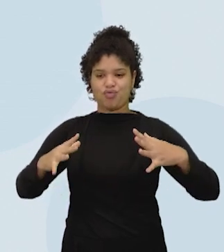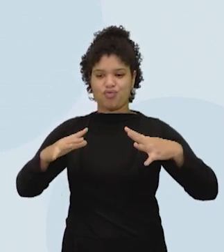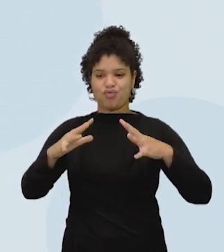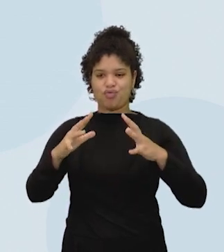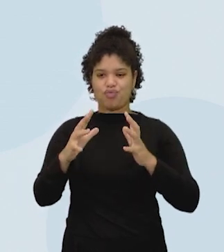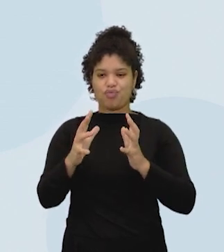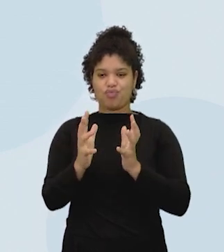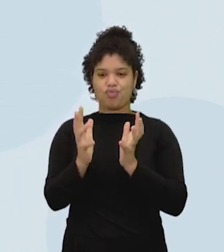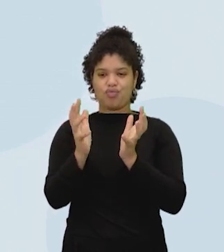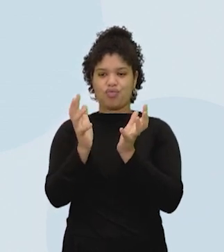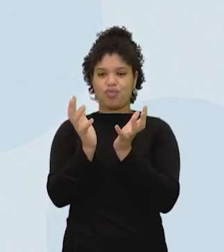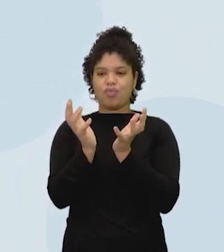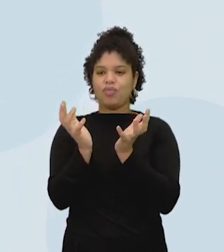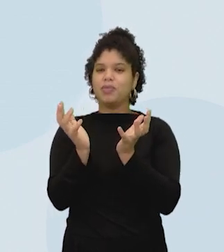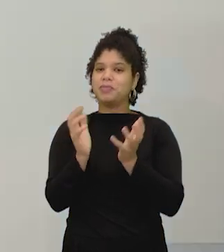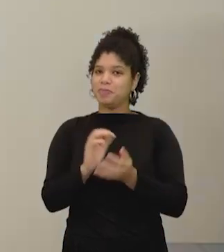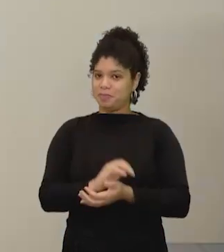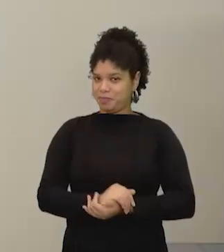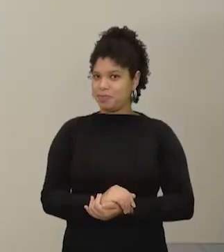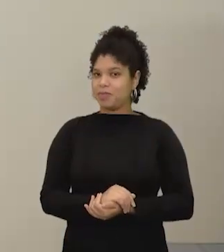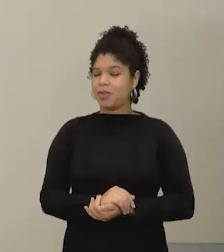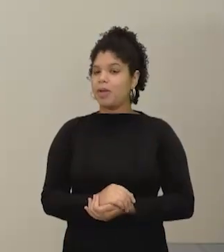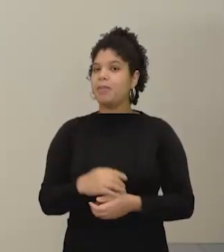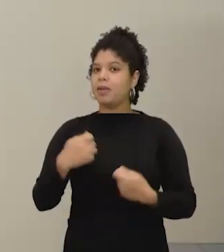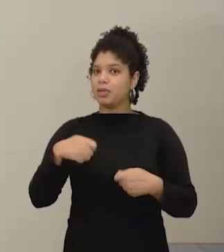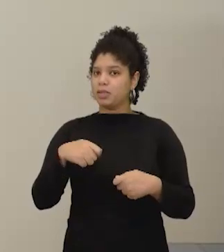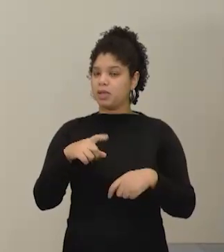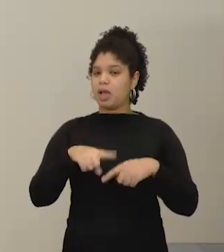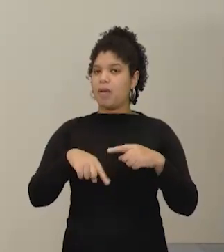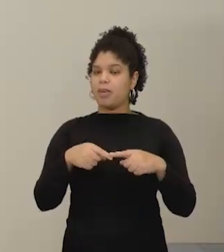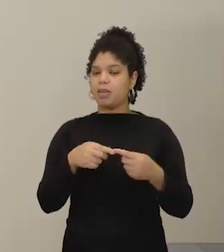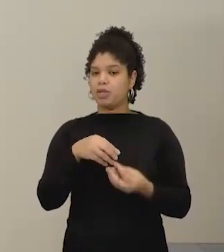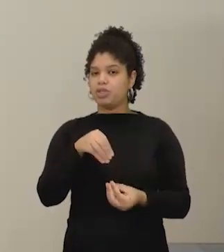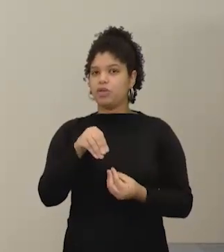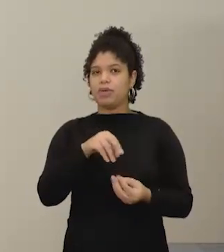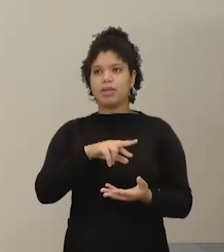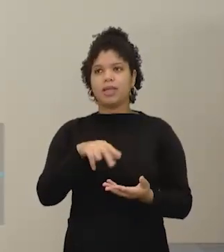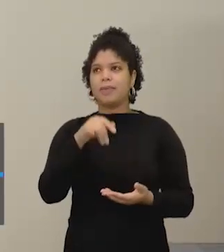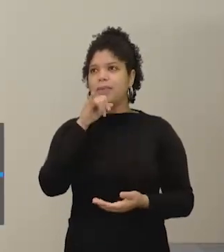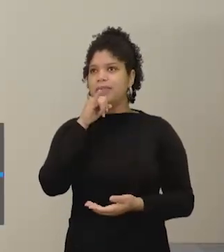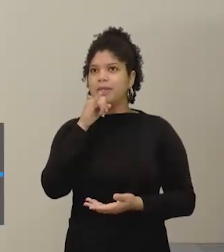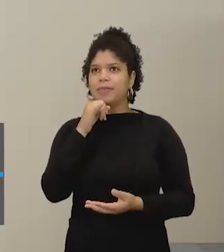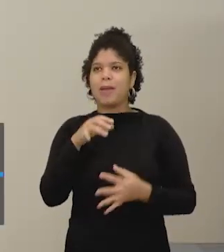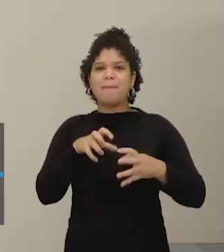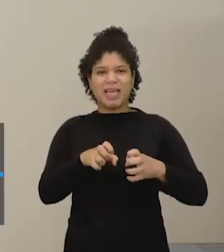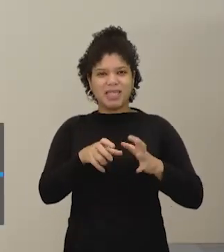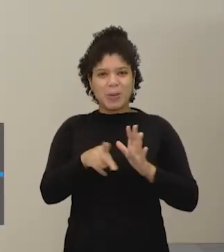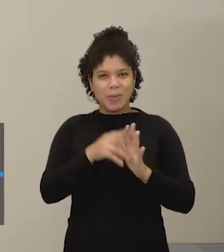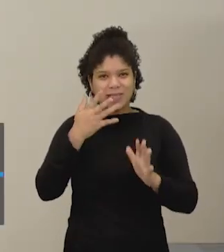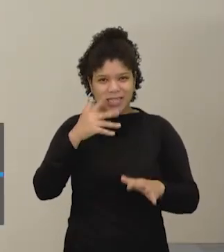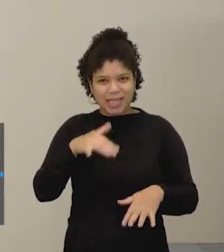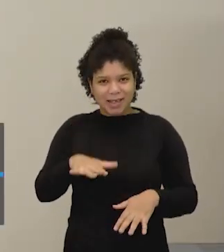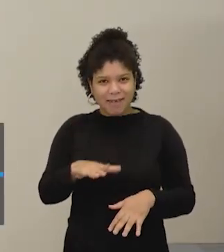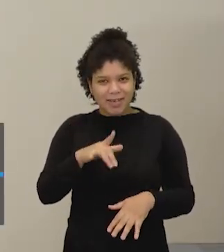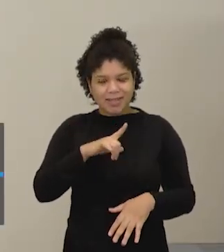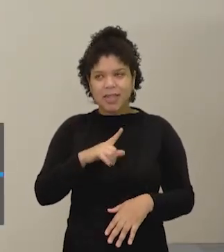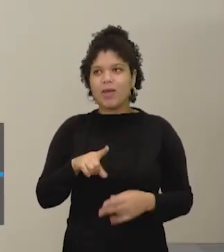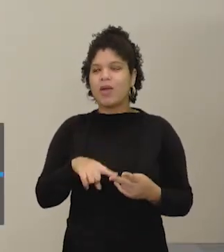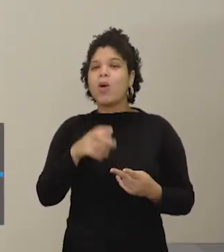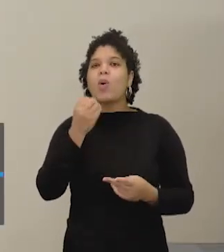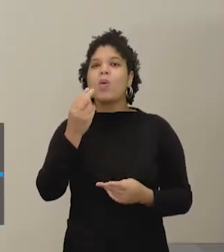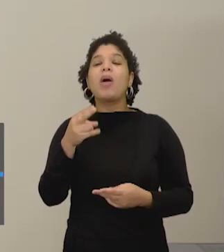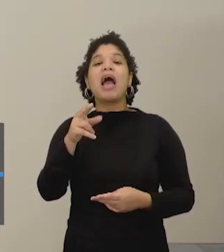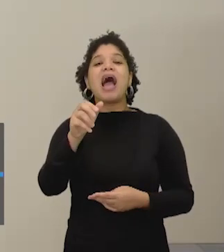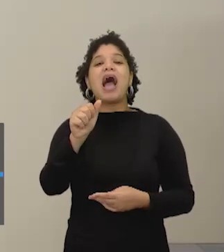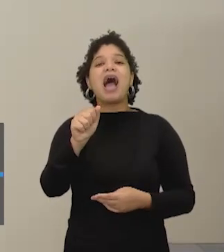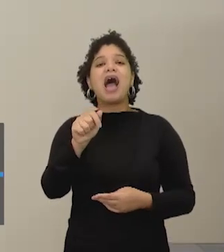falei da materialidade? Porque é materiais flexíveis, não necessariamente argila, massinha, mas tem muita coisa que você pode usar